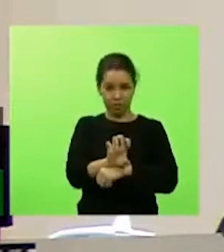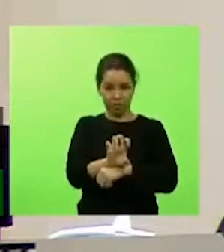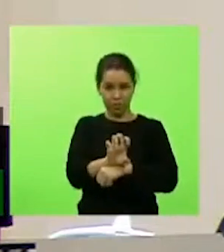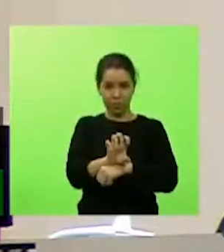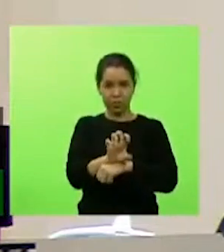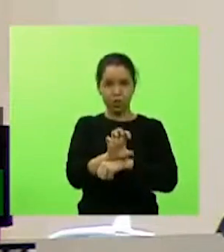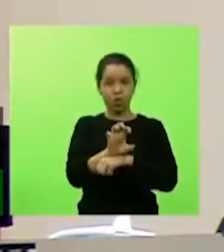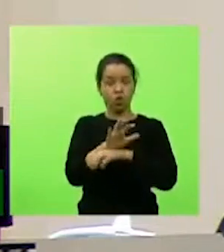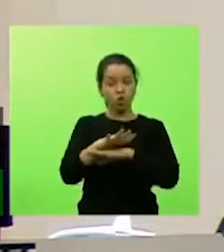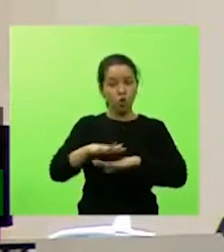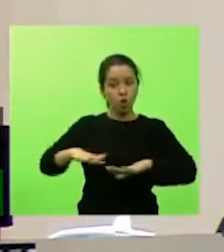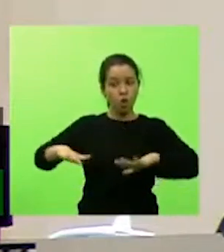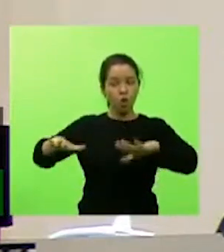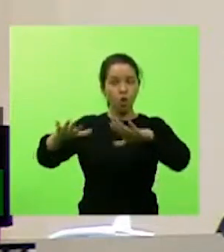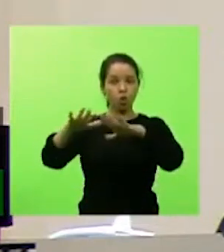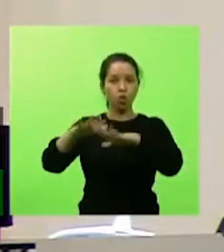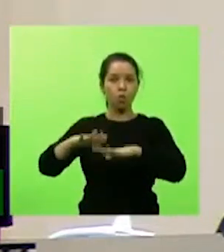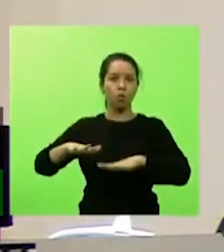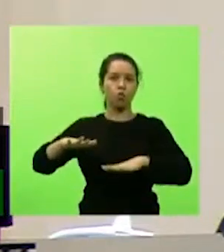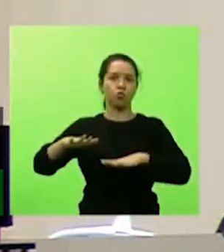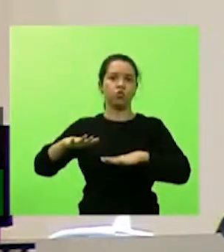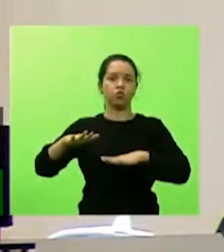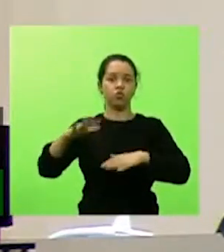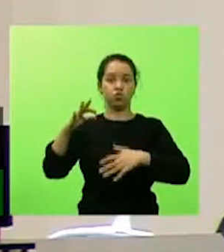jurídico afirma,